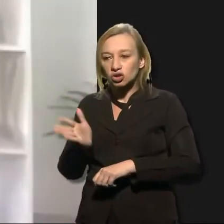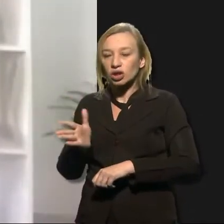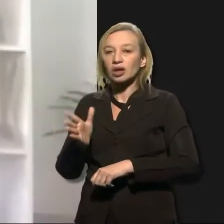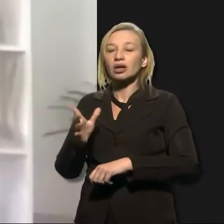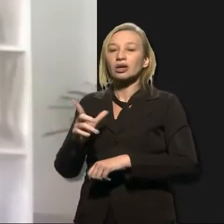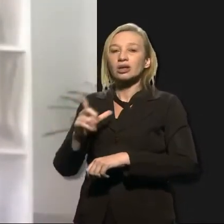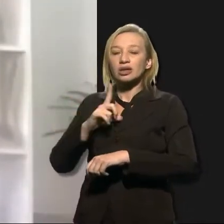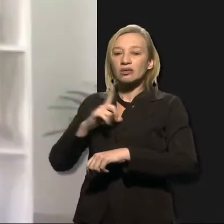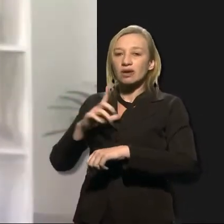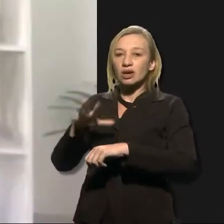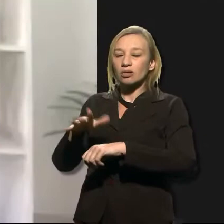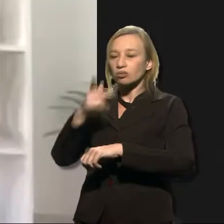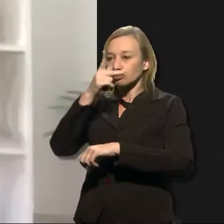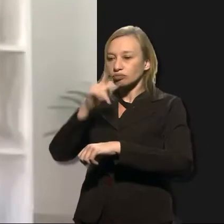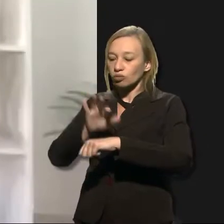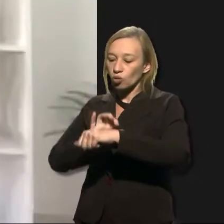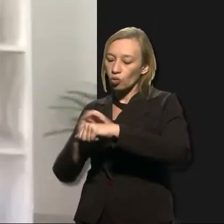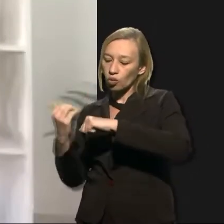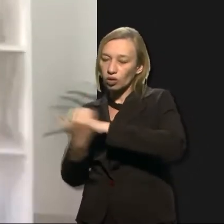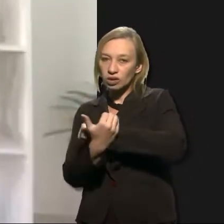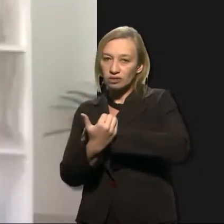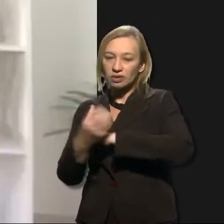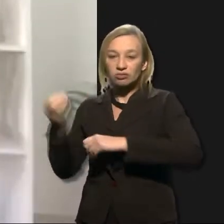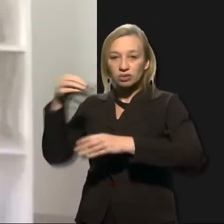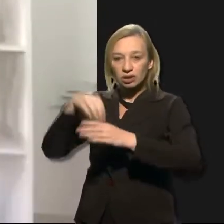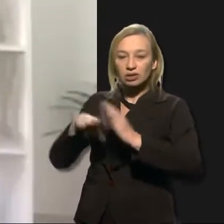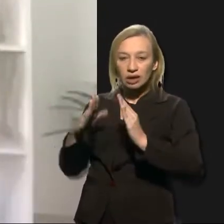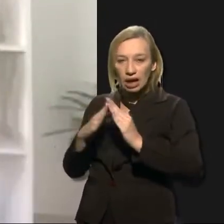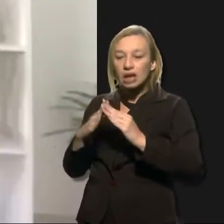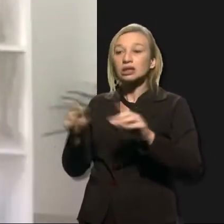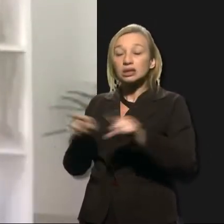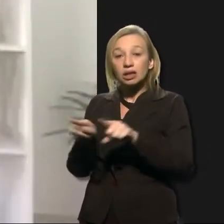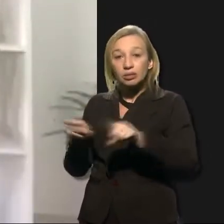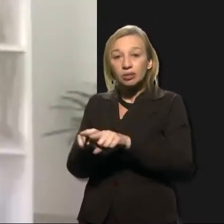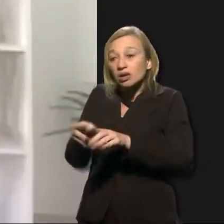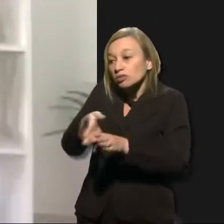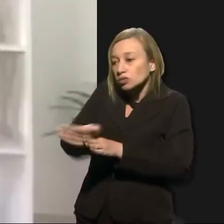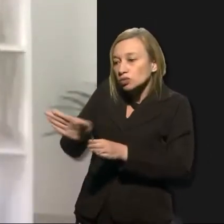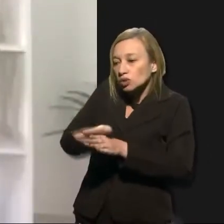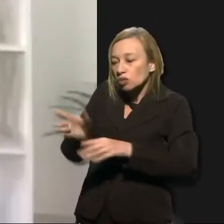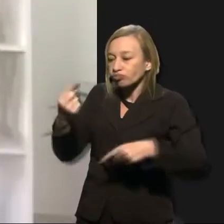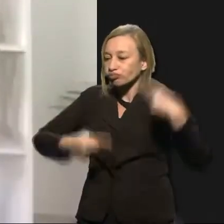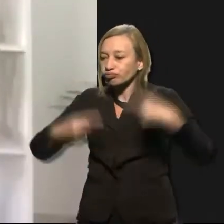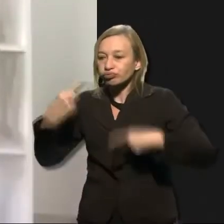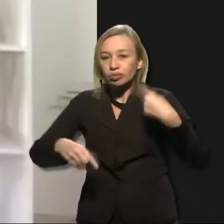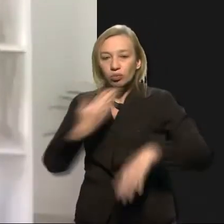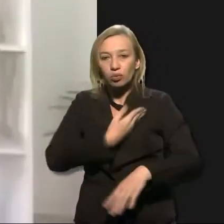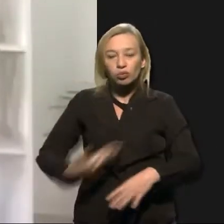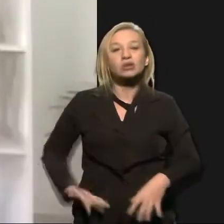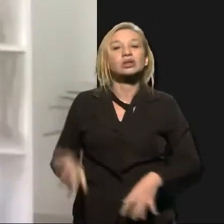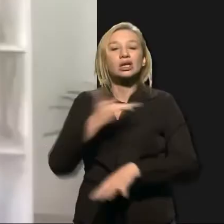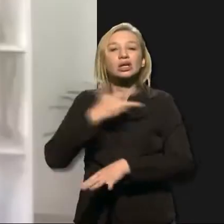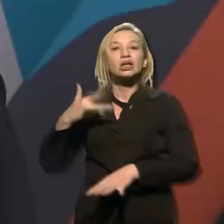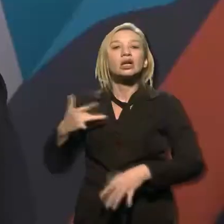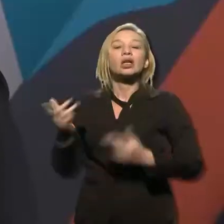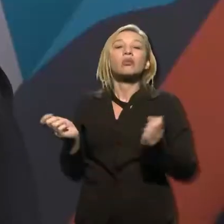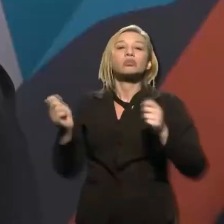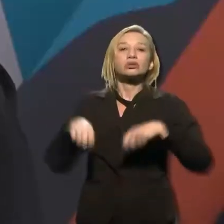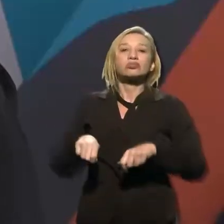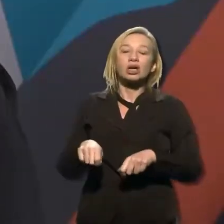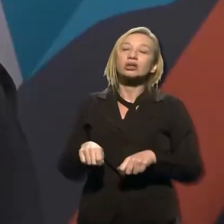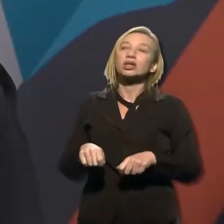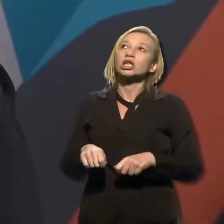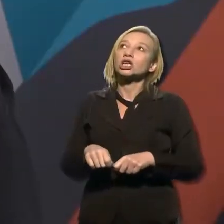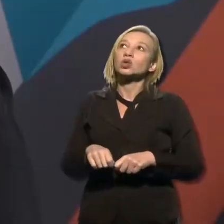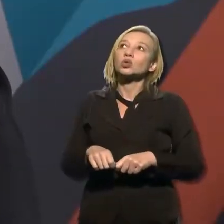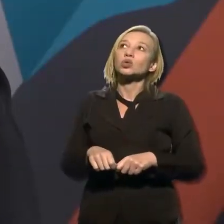a ter o coronavírus, e também esses polos ajudam a orientar a política pública de saúde,